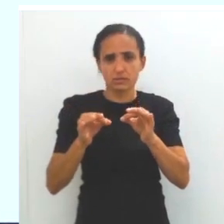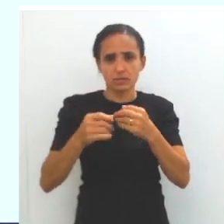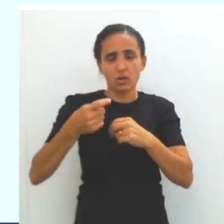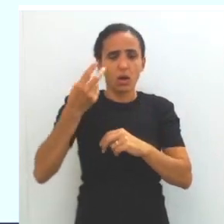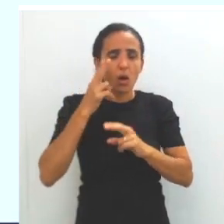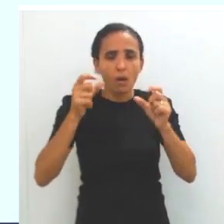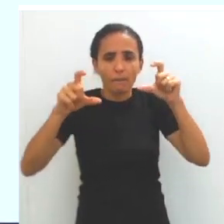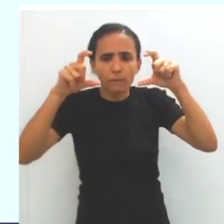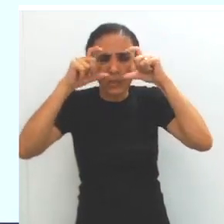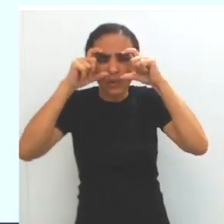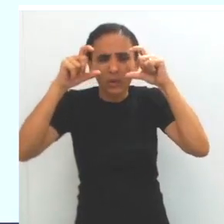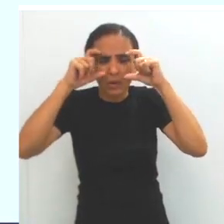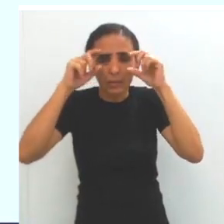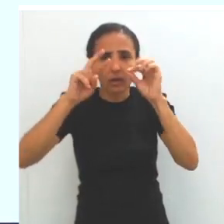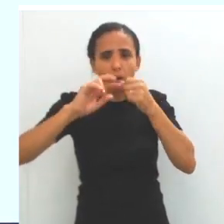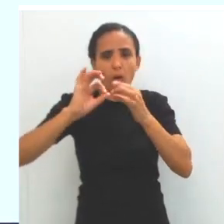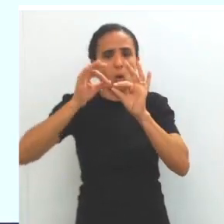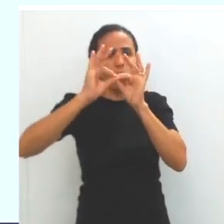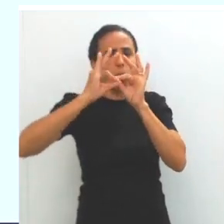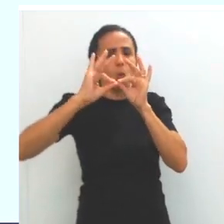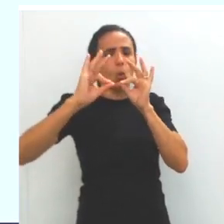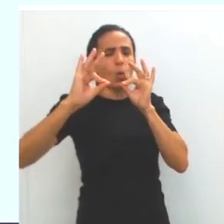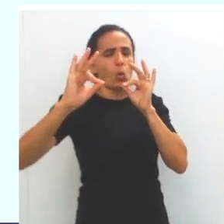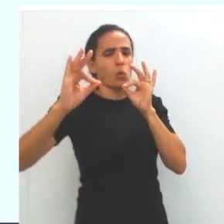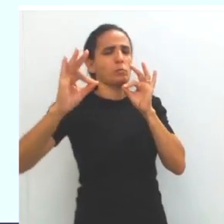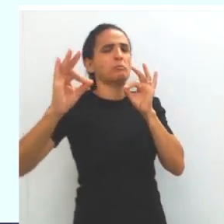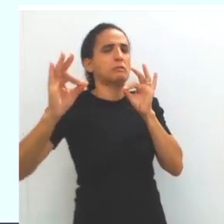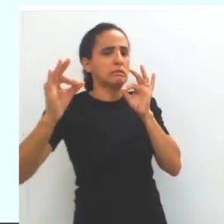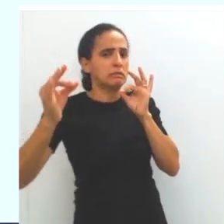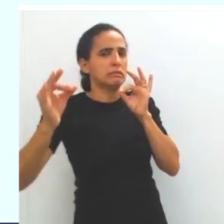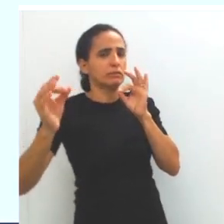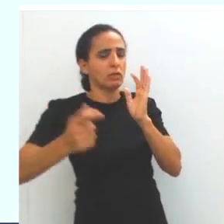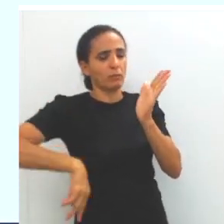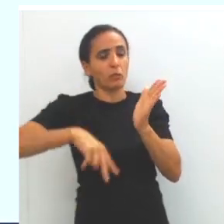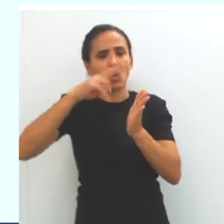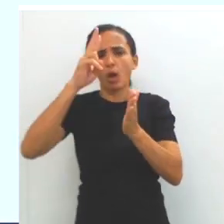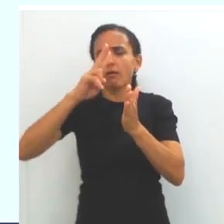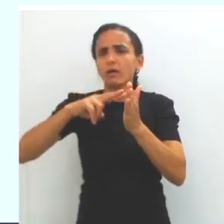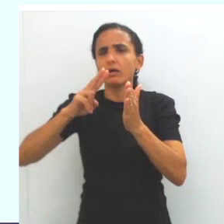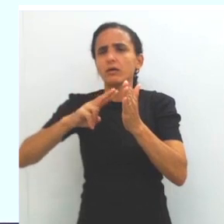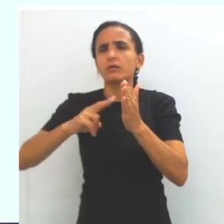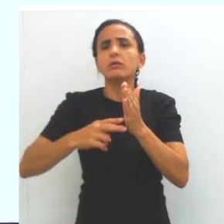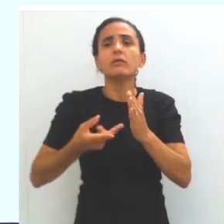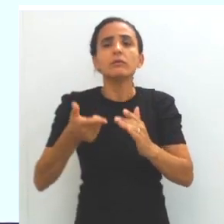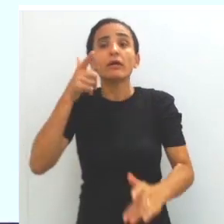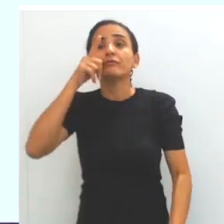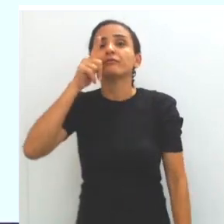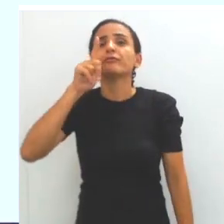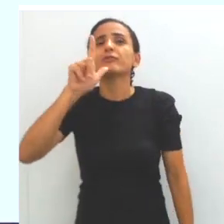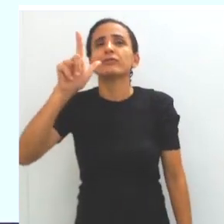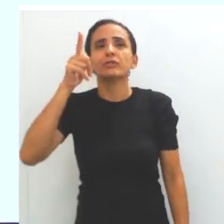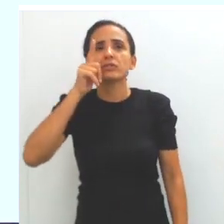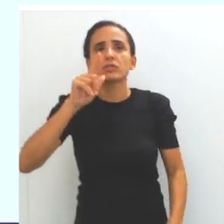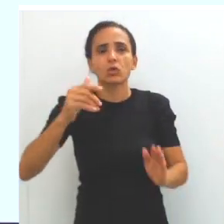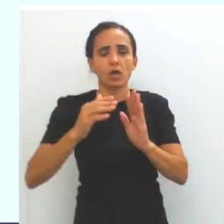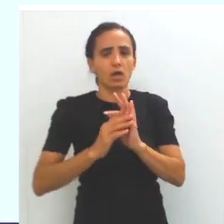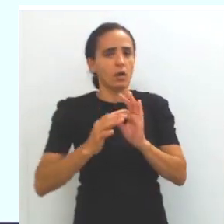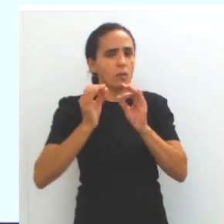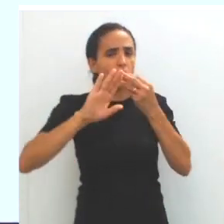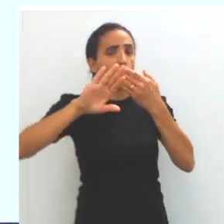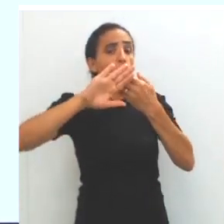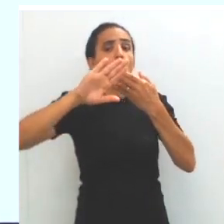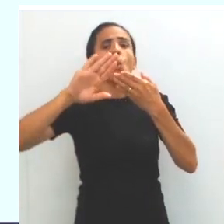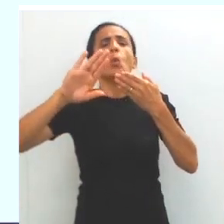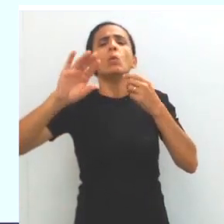lugar certo com lentes divergentes. A lente divergente vai pegar o ponto focal no meio, quem é